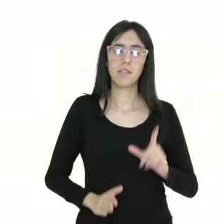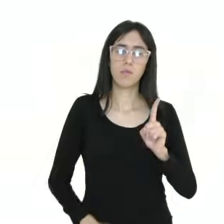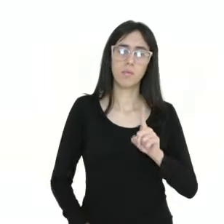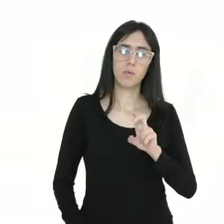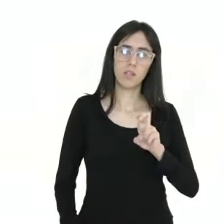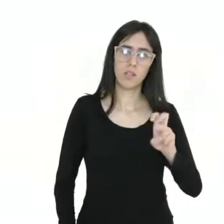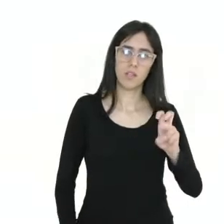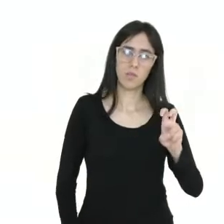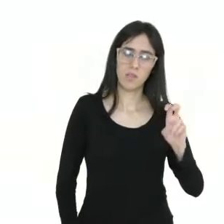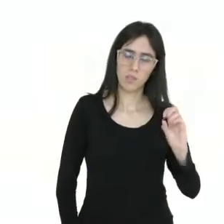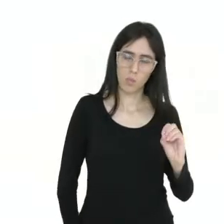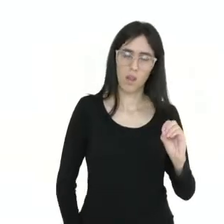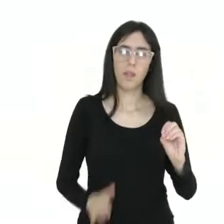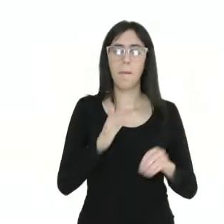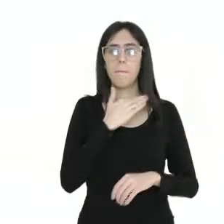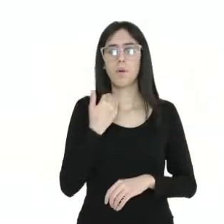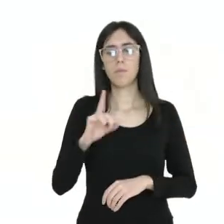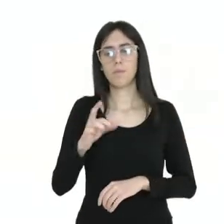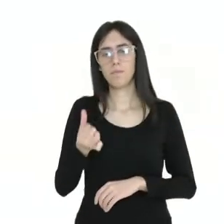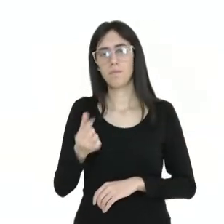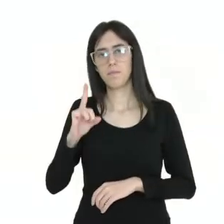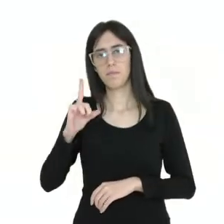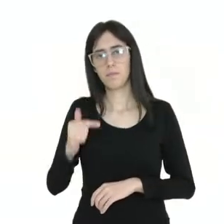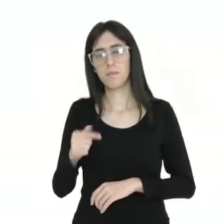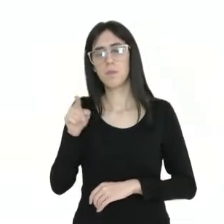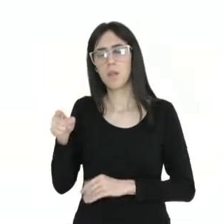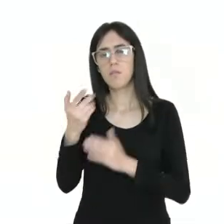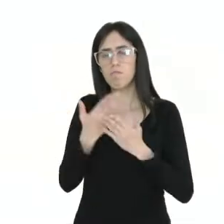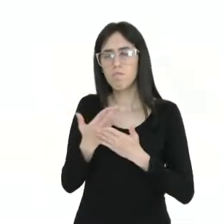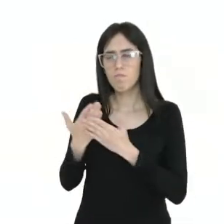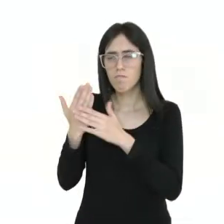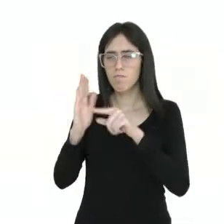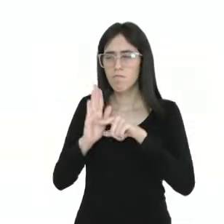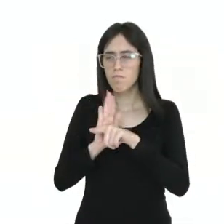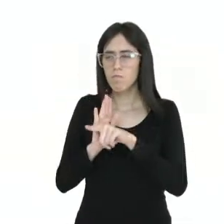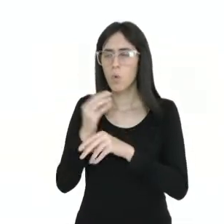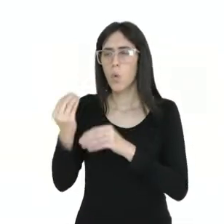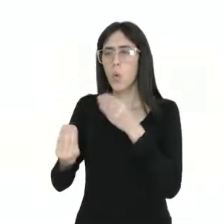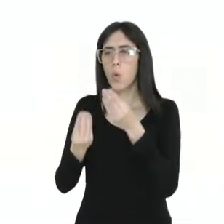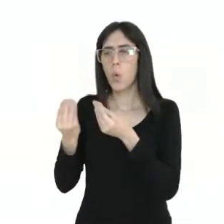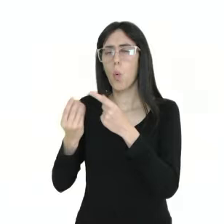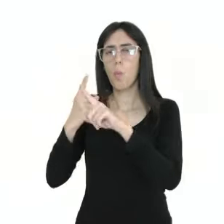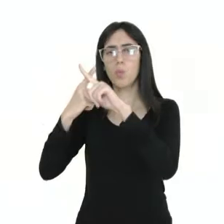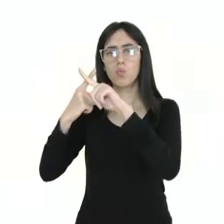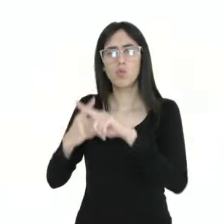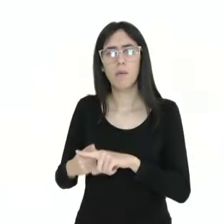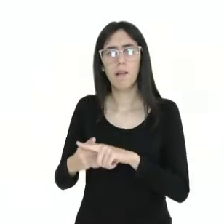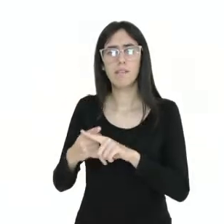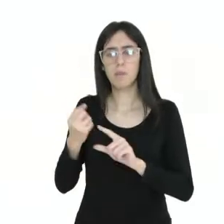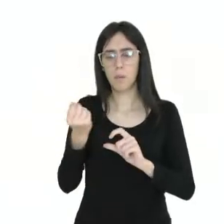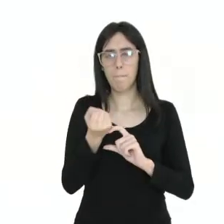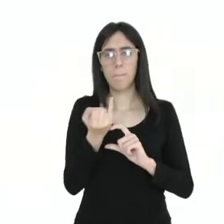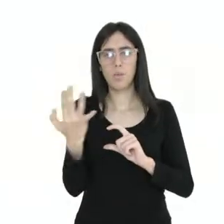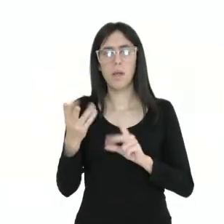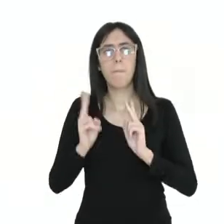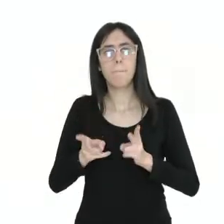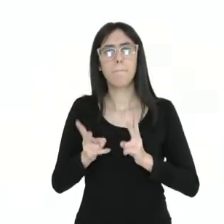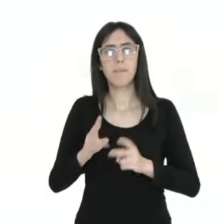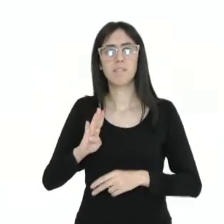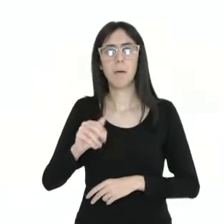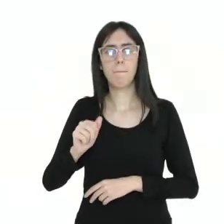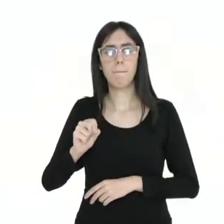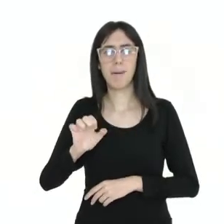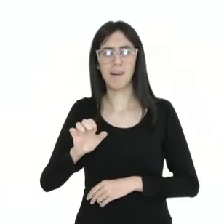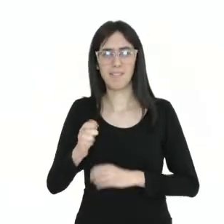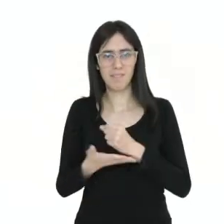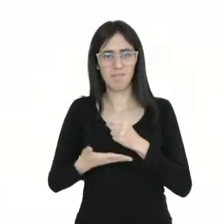1550-1617, que se baseou na propriedade de multiplicação de potências de mesma base.